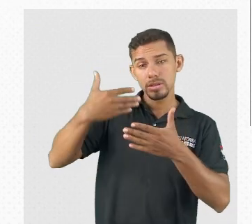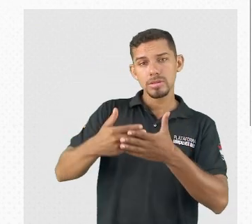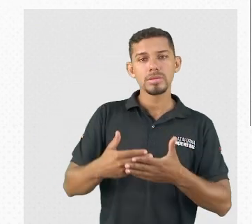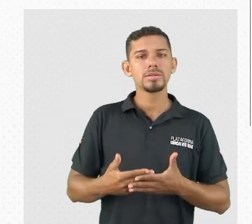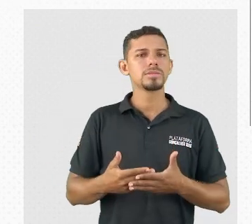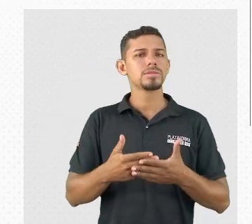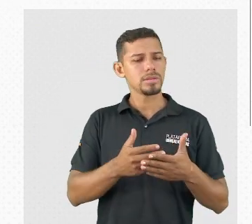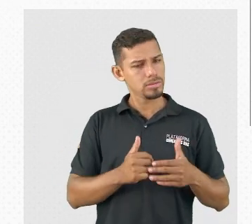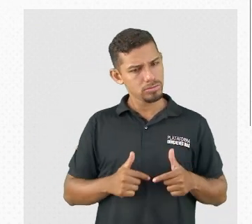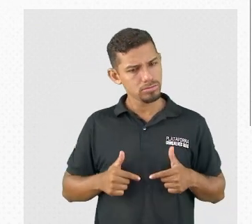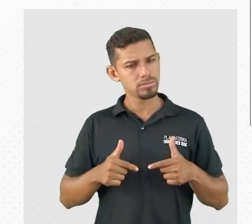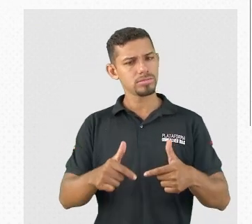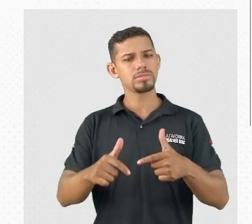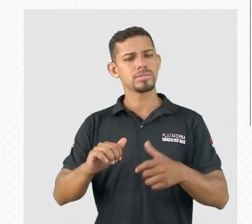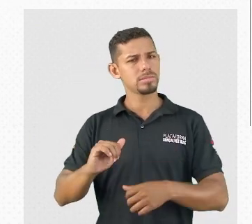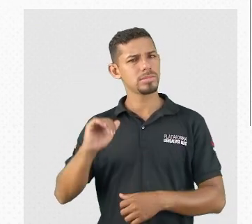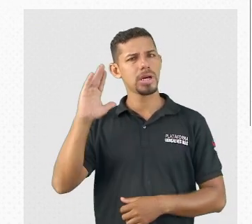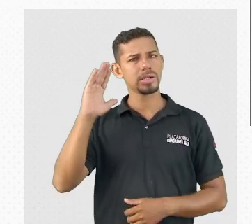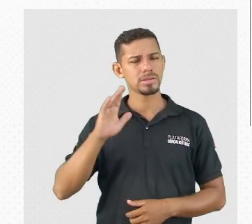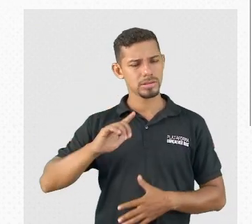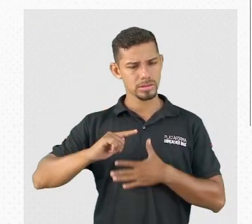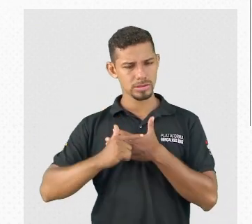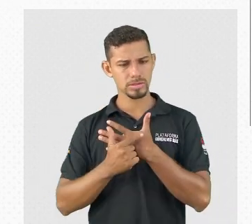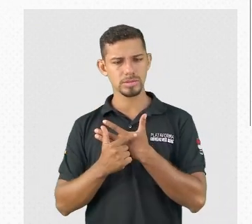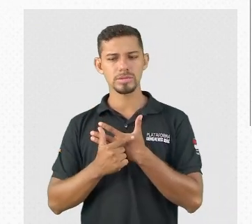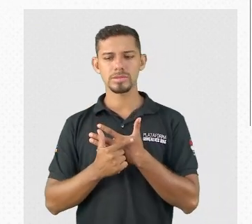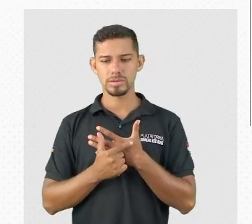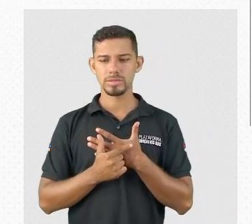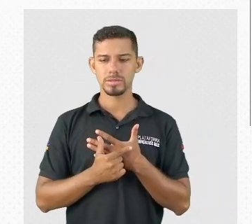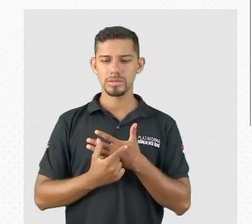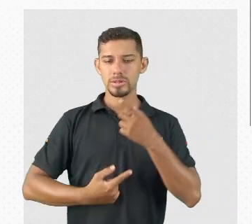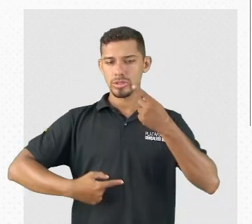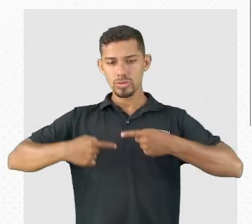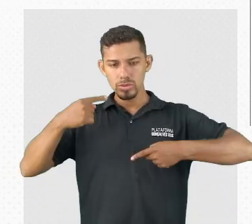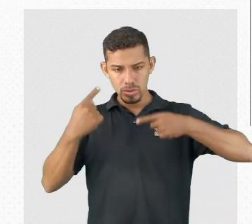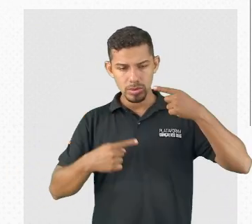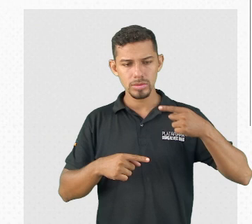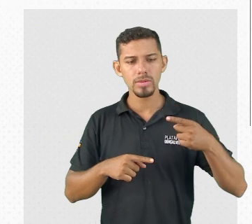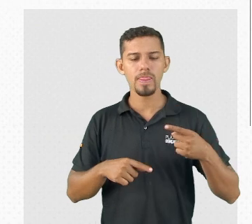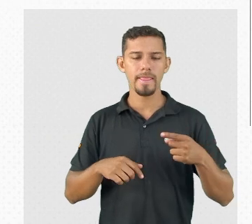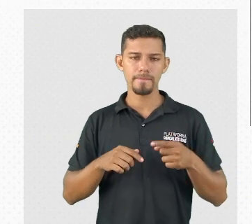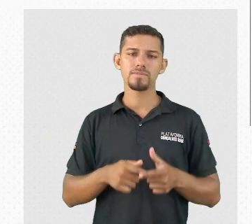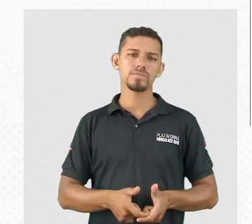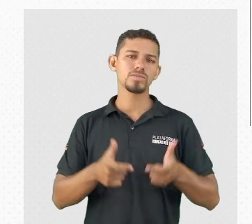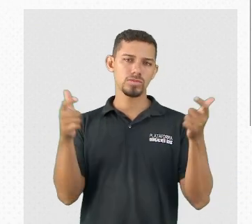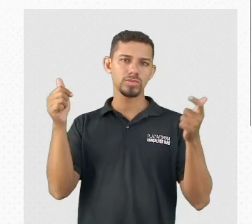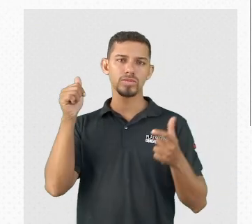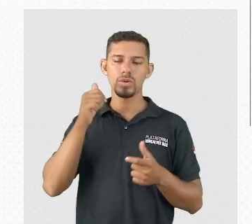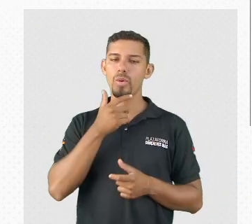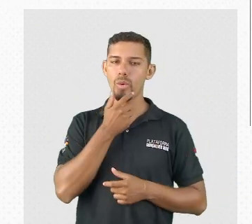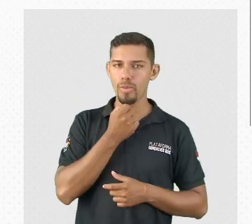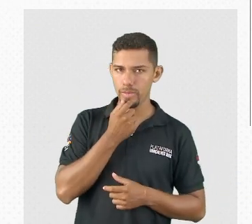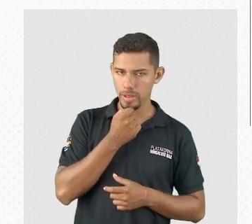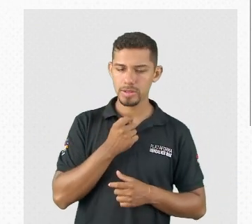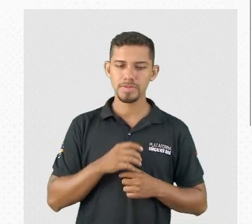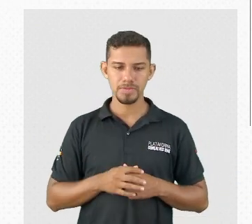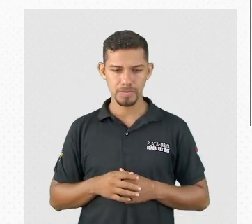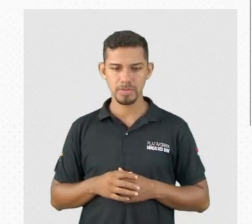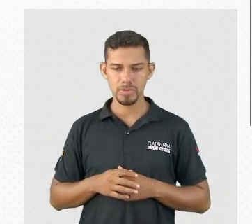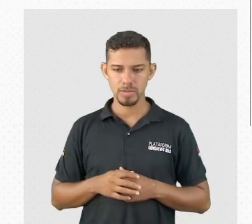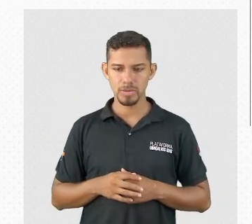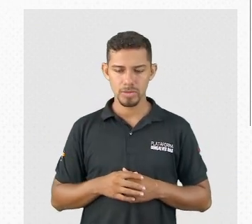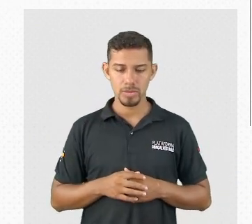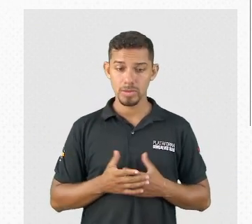quem ocupa as eleições, os cargos, quem disputa as candidaturas são majoritariamente homens. Então, quando